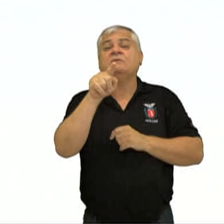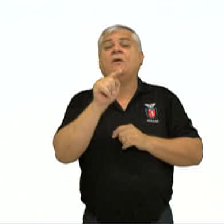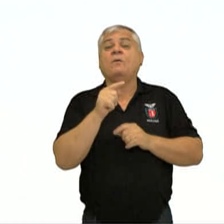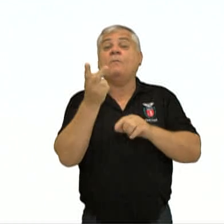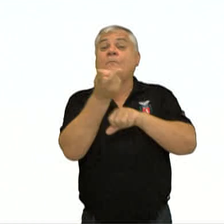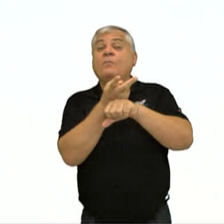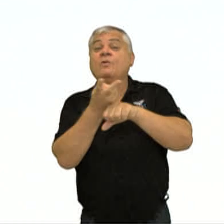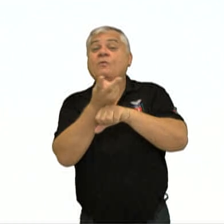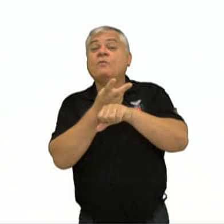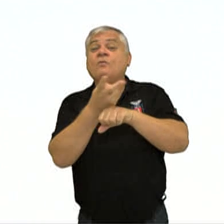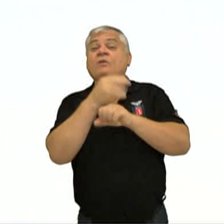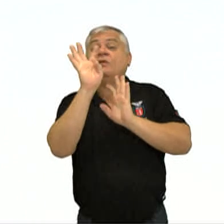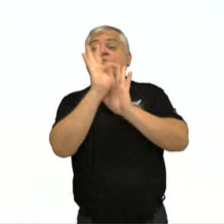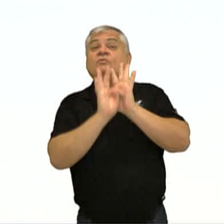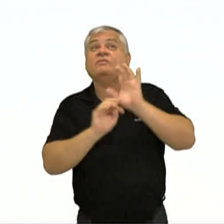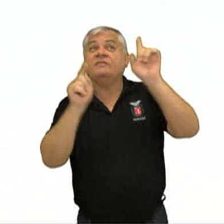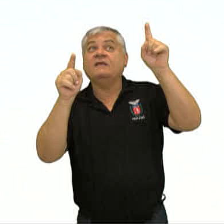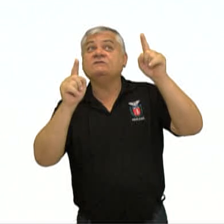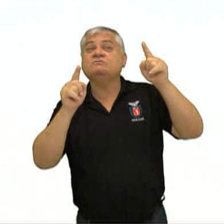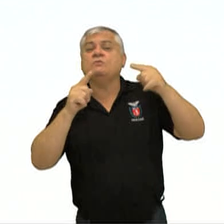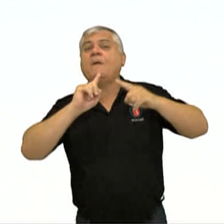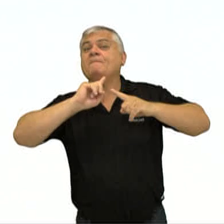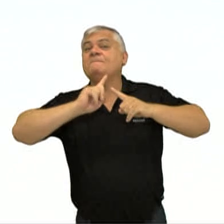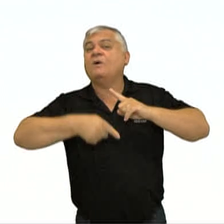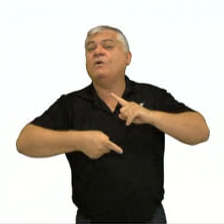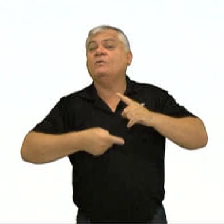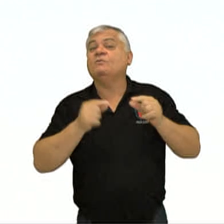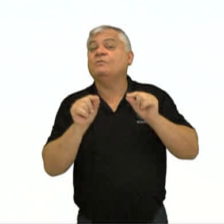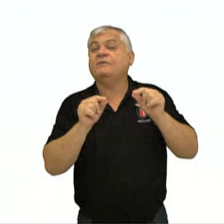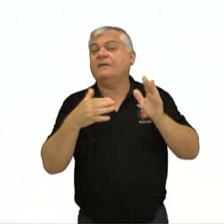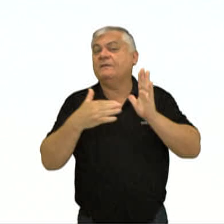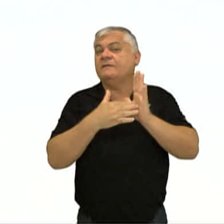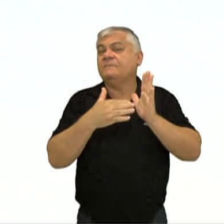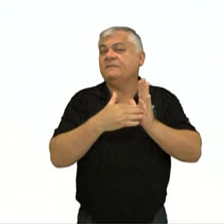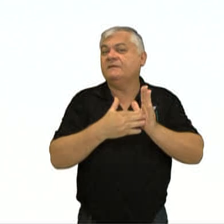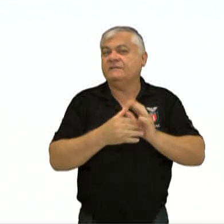texto uma restrição ainda maior de público.